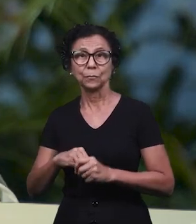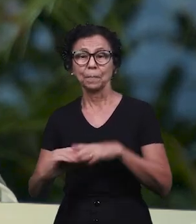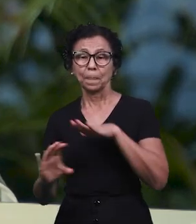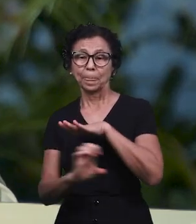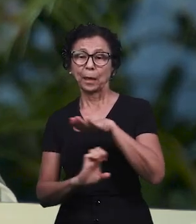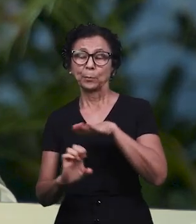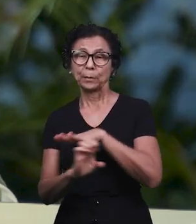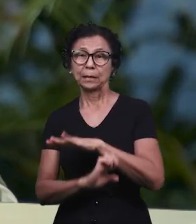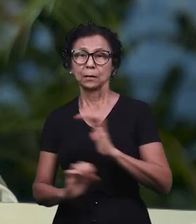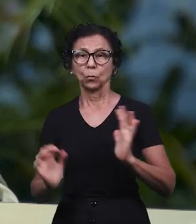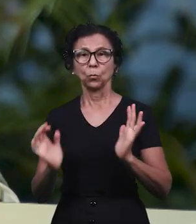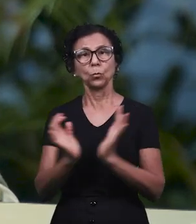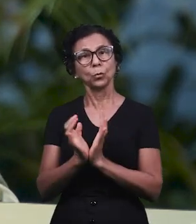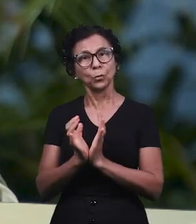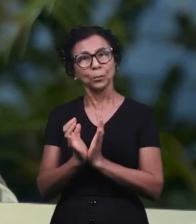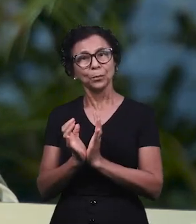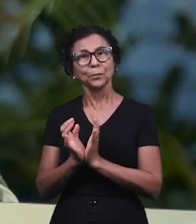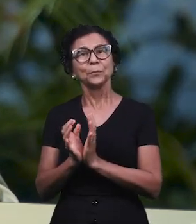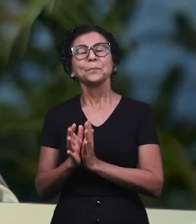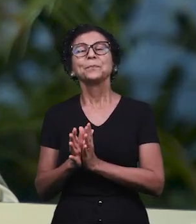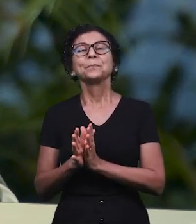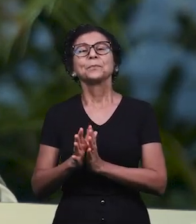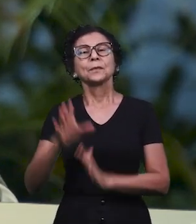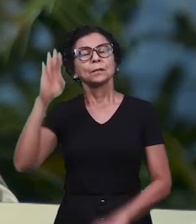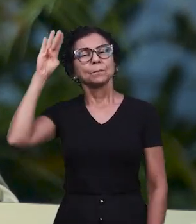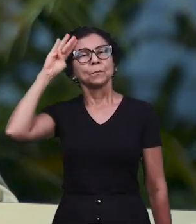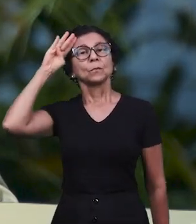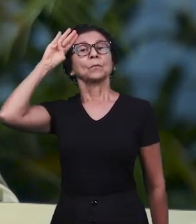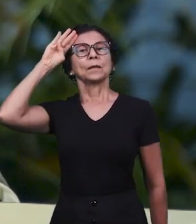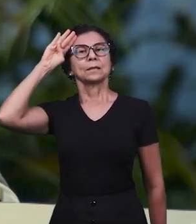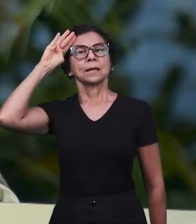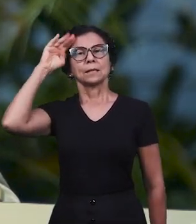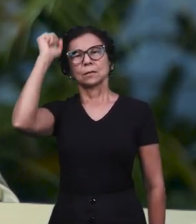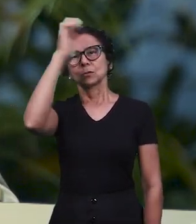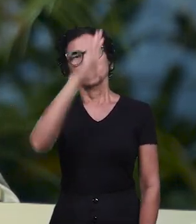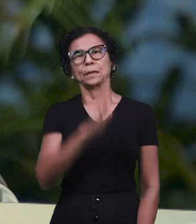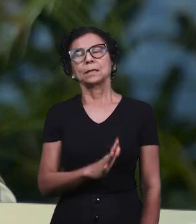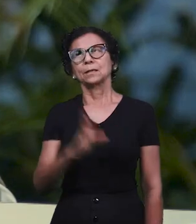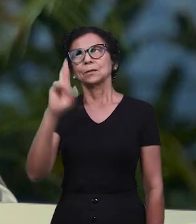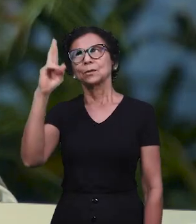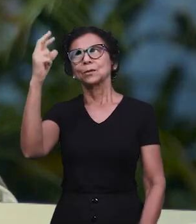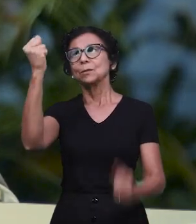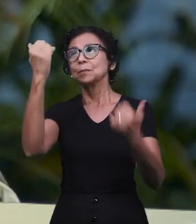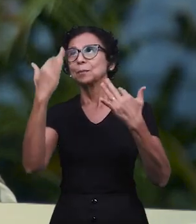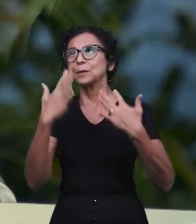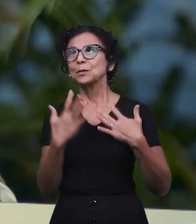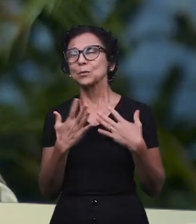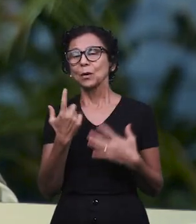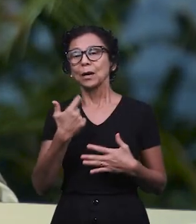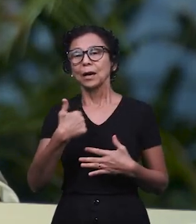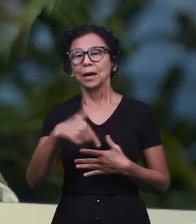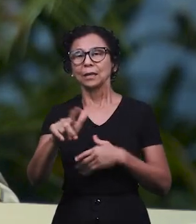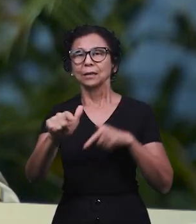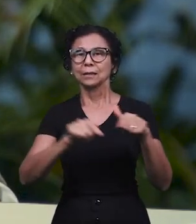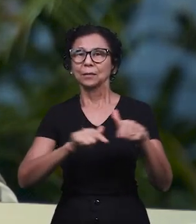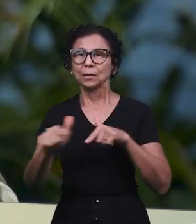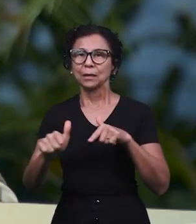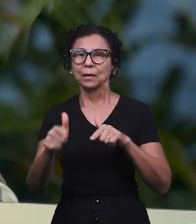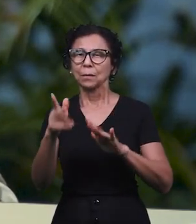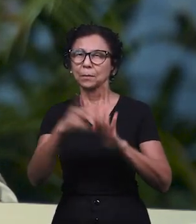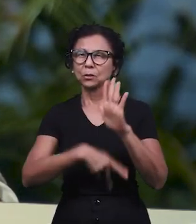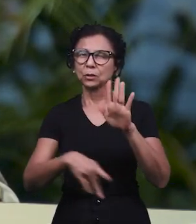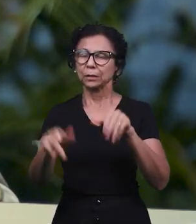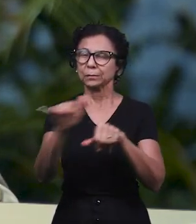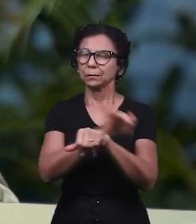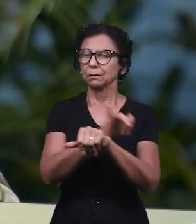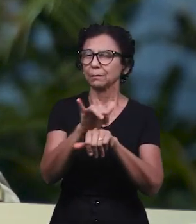uma comissão do Exército. E o Senhor me concedeu essa bênção de trabalhar, porque é um projeto estratégico, é algo